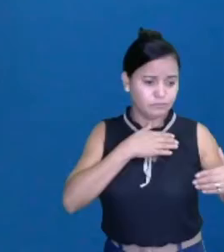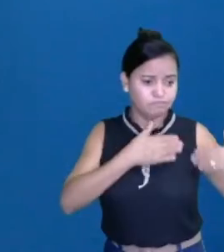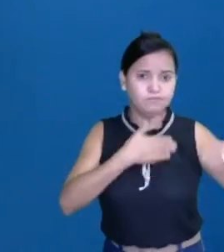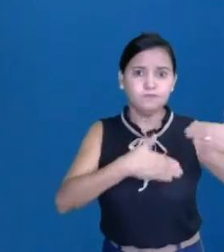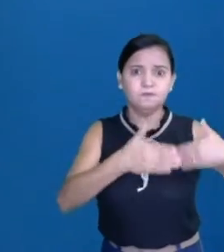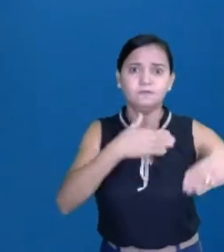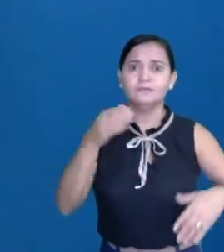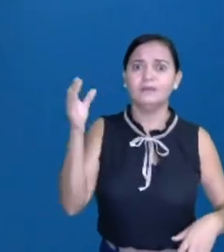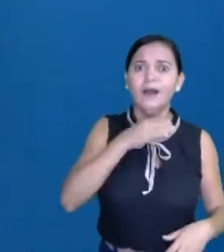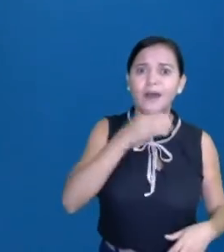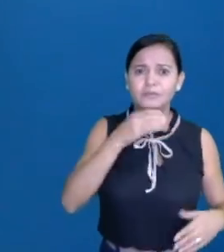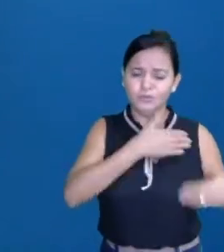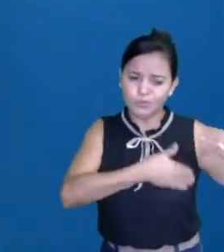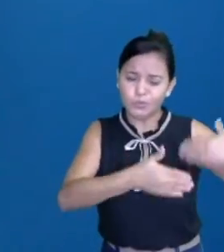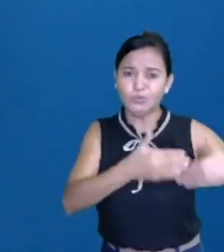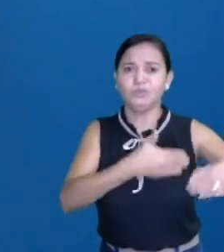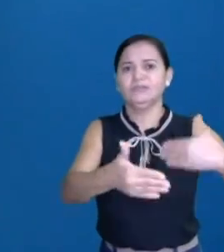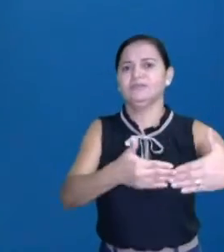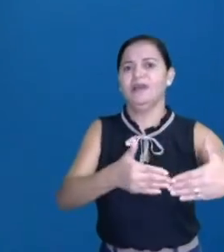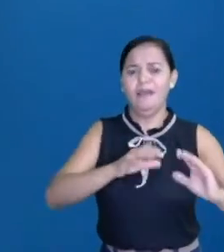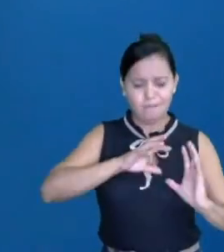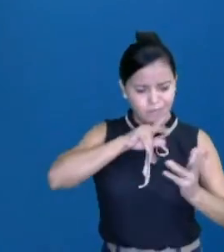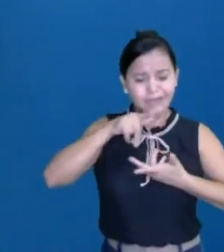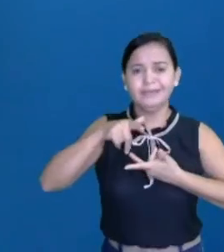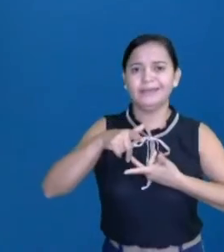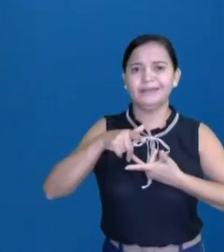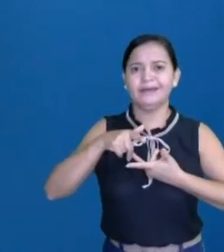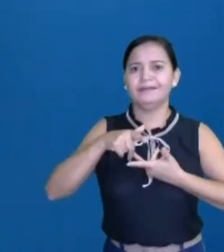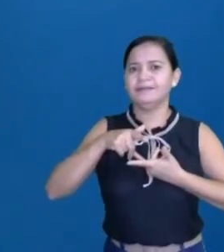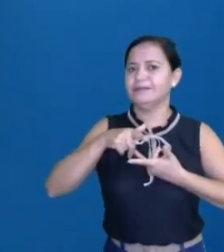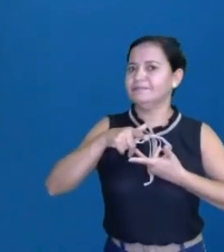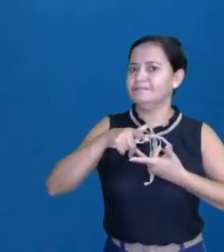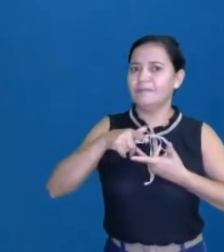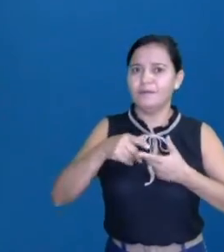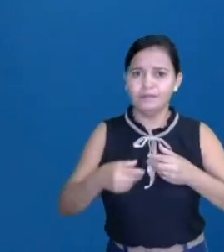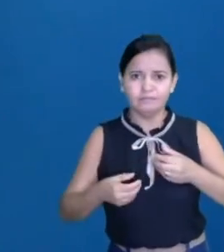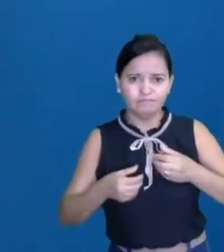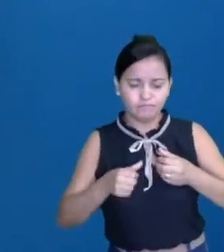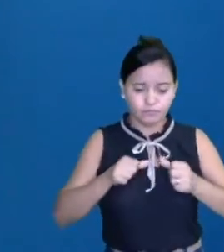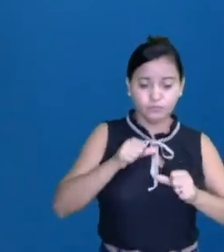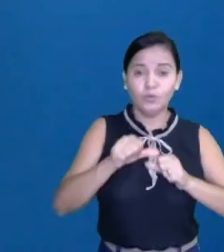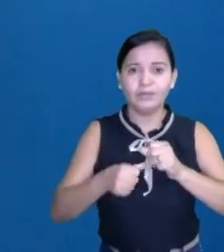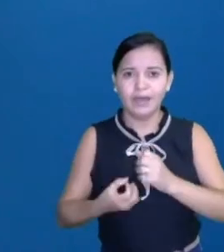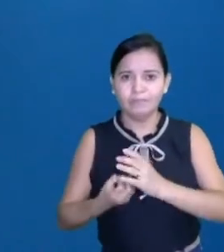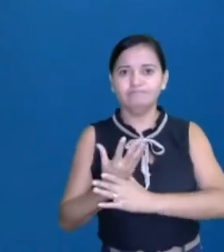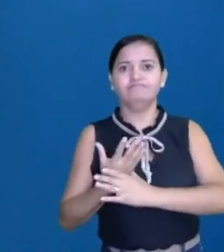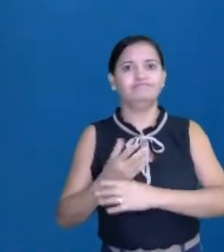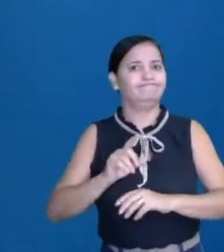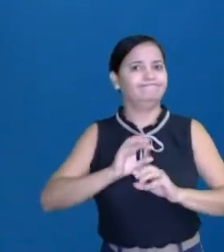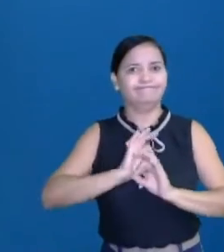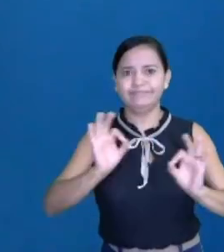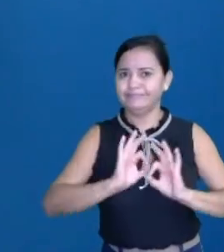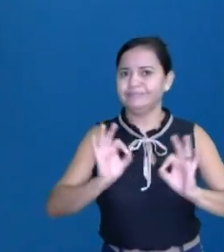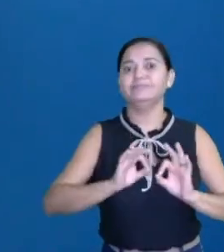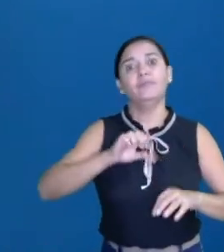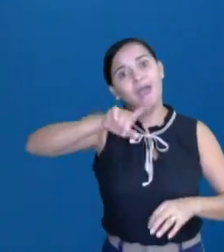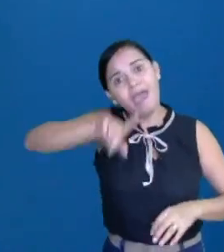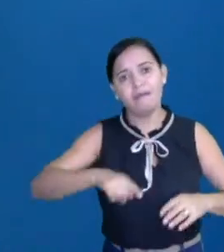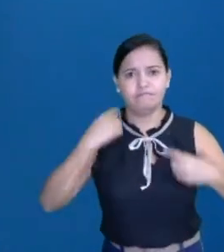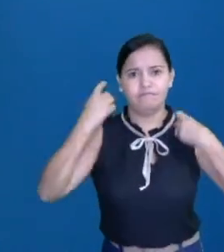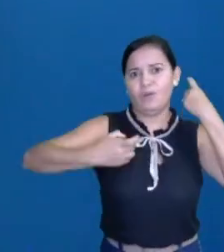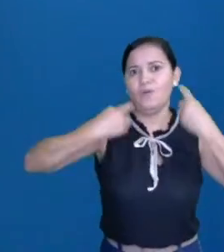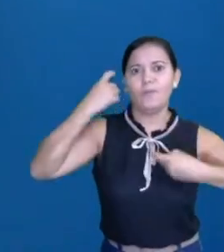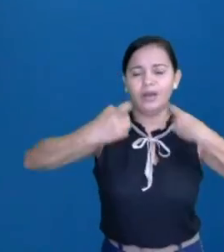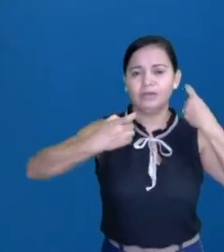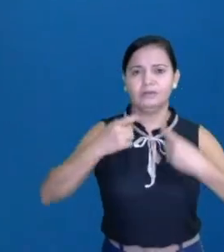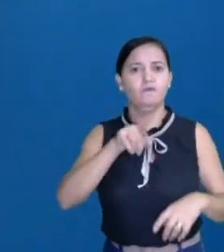próprio sistema natural do nosso planeta, recuperar isso. Por isso se torna algo nocivo, por isso se torna algo que é extremamente preocupante. Por